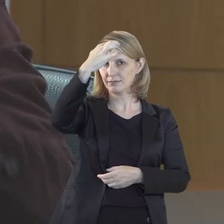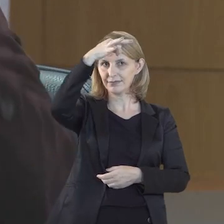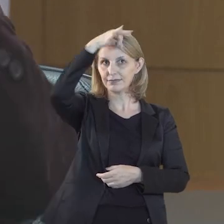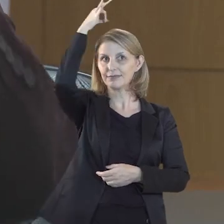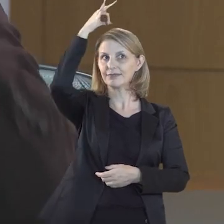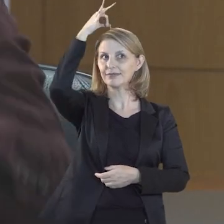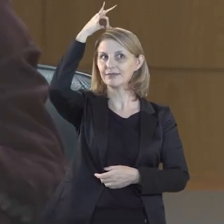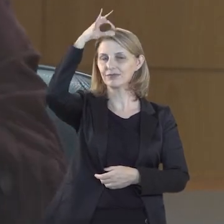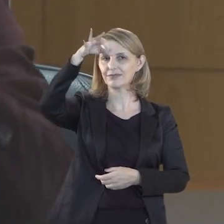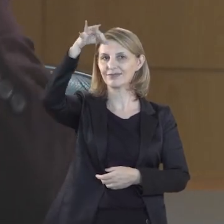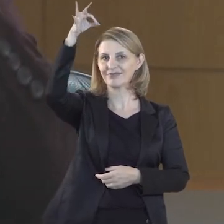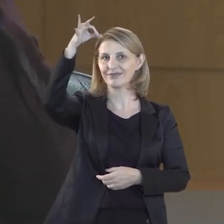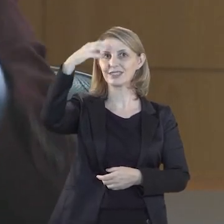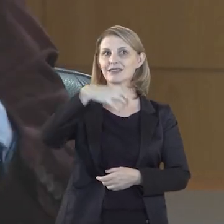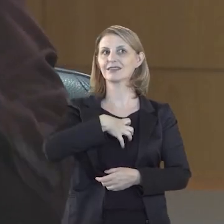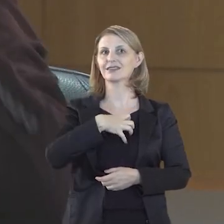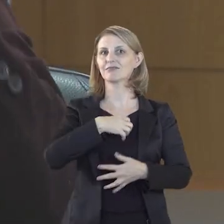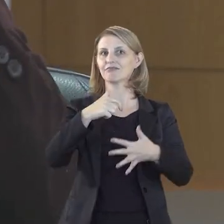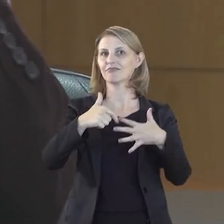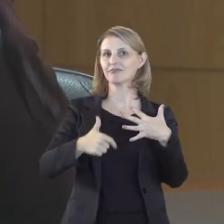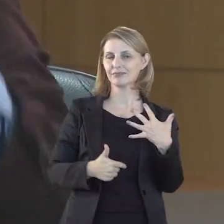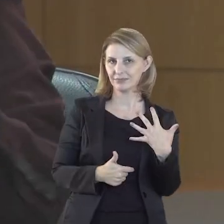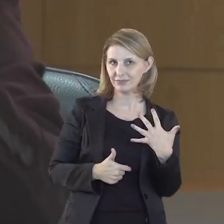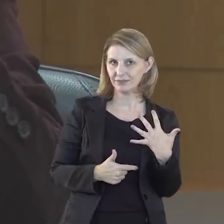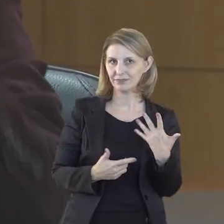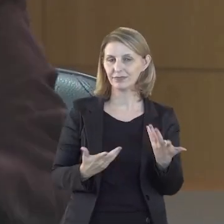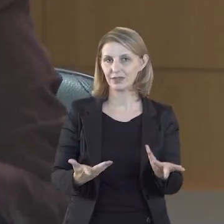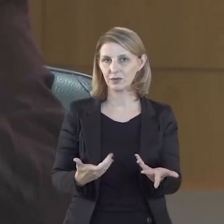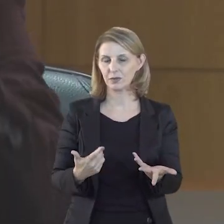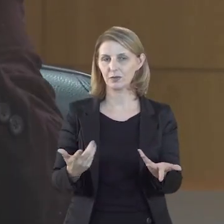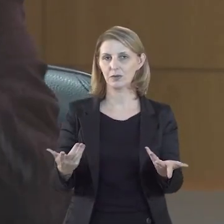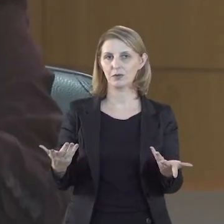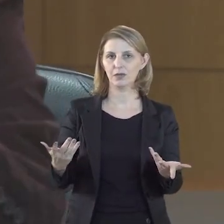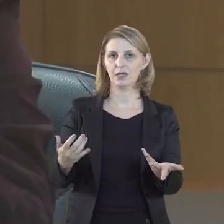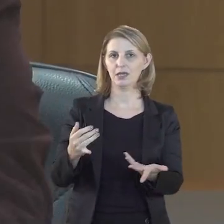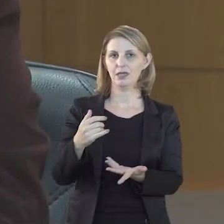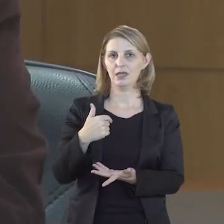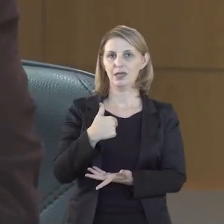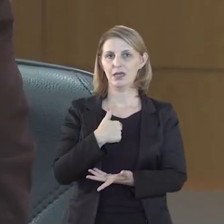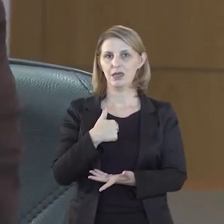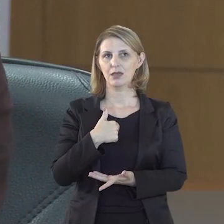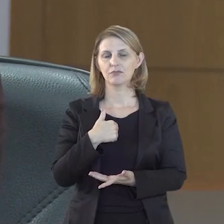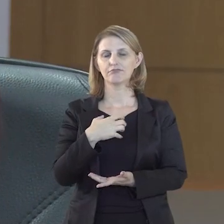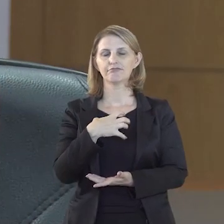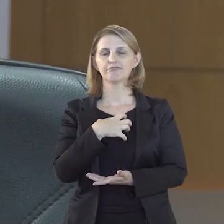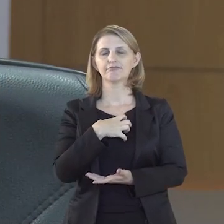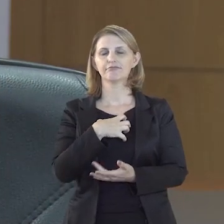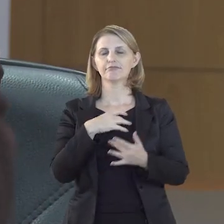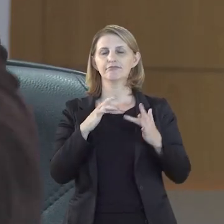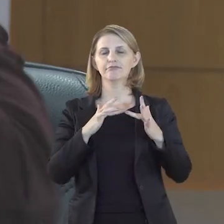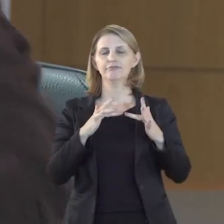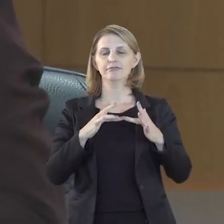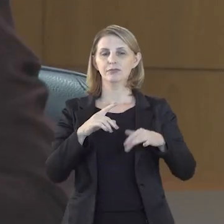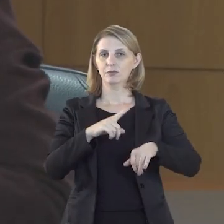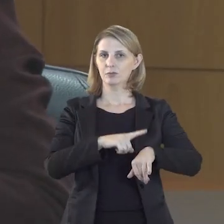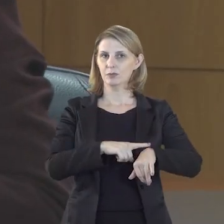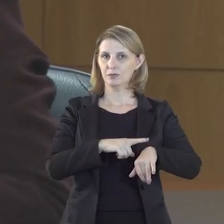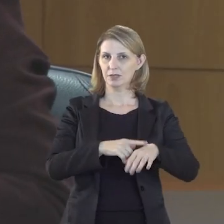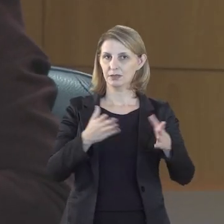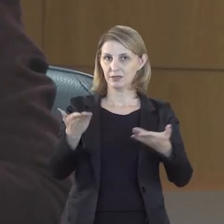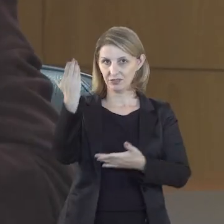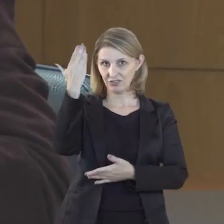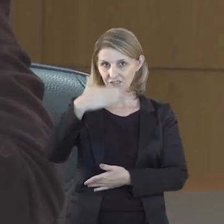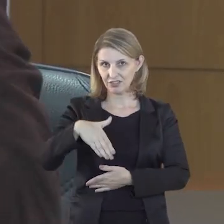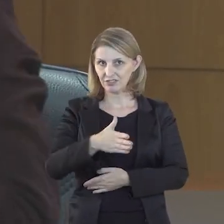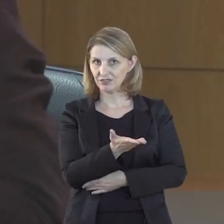vão trazer lembranças, afetos, emoções, sentimentos e etc. Eu estou entrando em